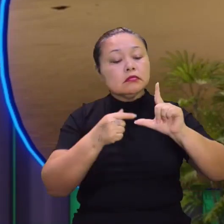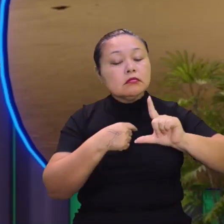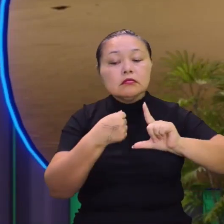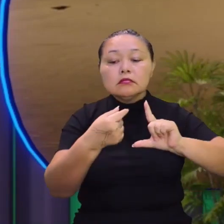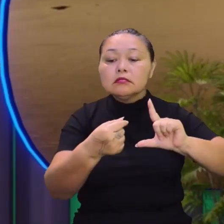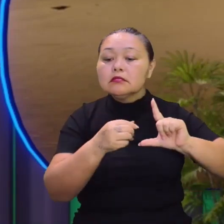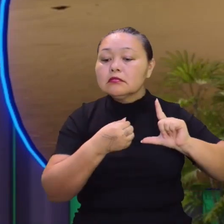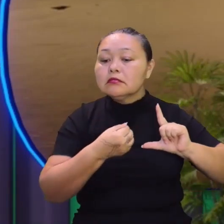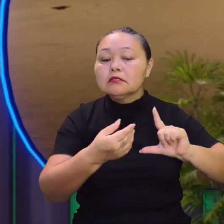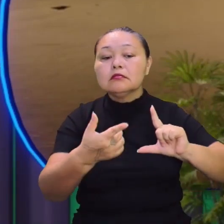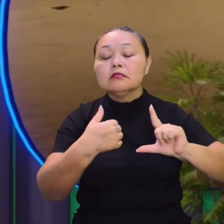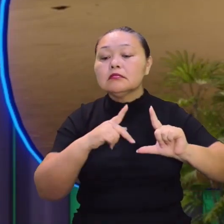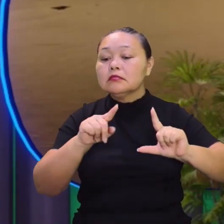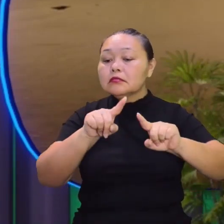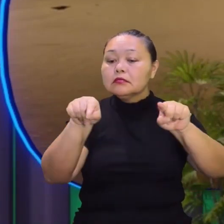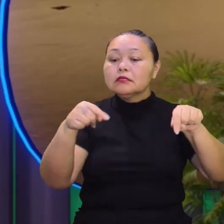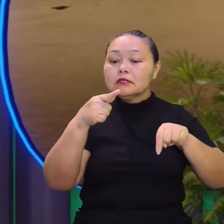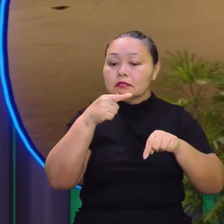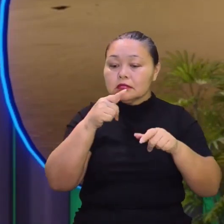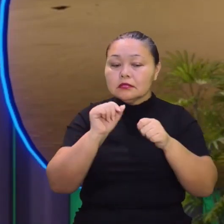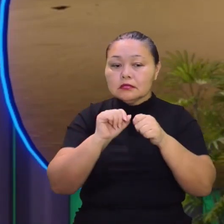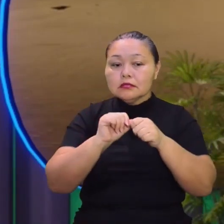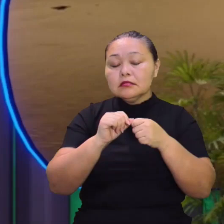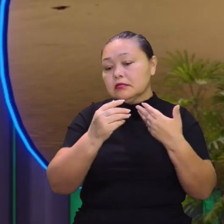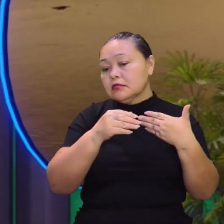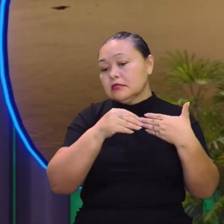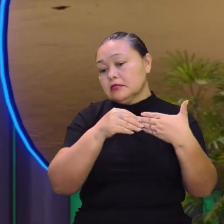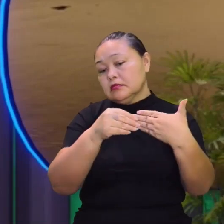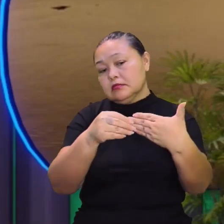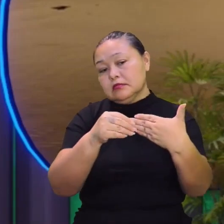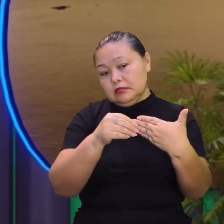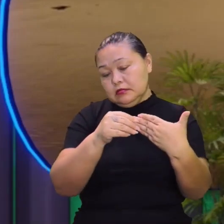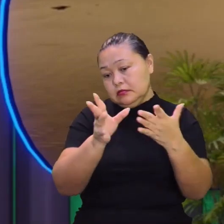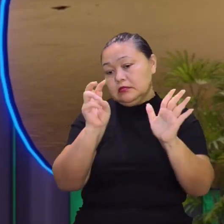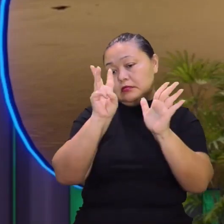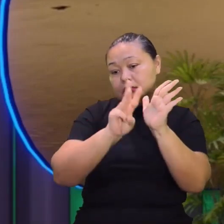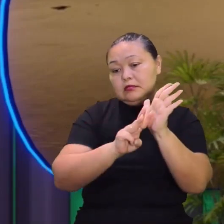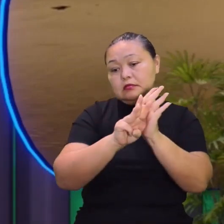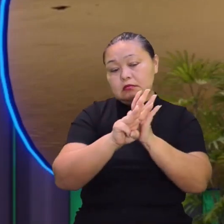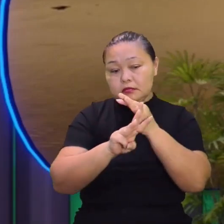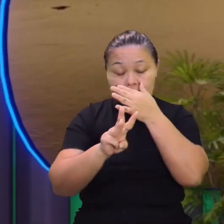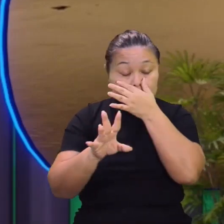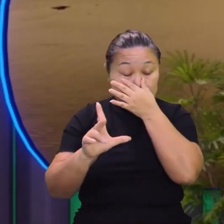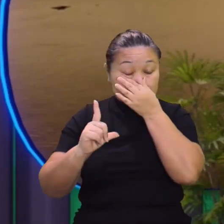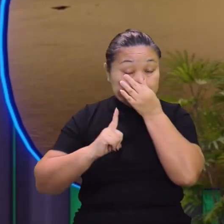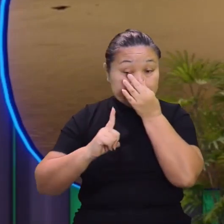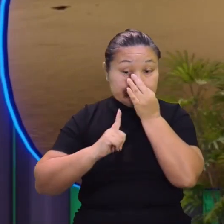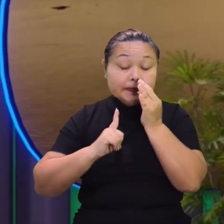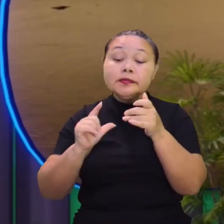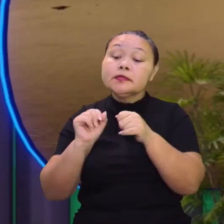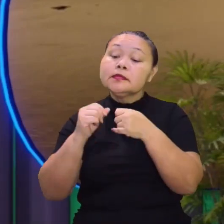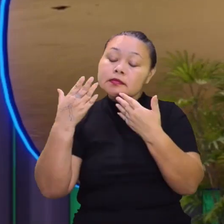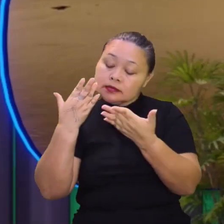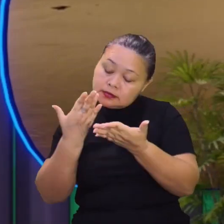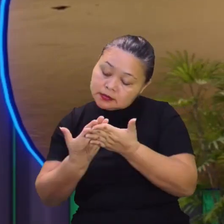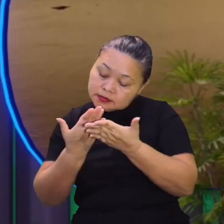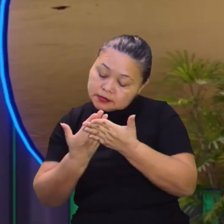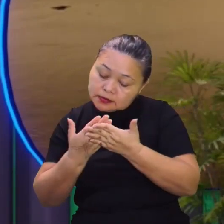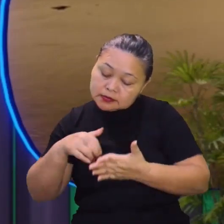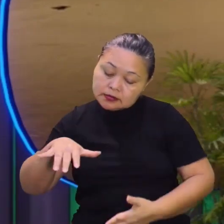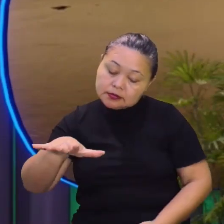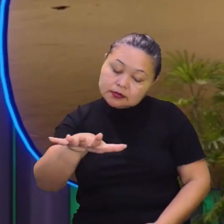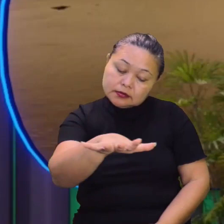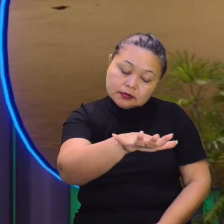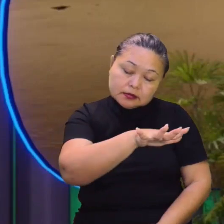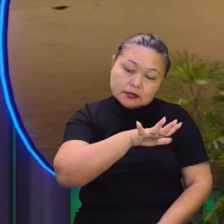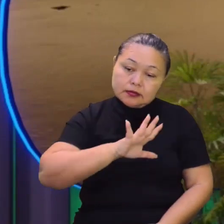logístico, mas essa hidrovia, que a gente fala, por exemplo, a hidrovia do Madeira, está presente nos estudos também de